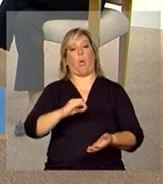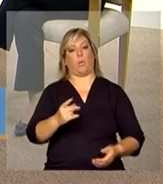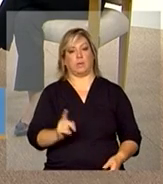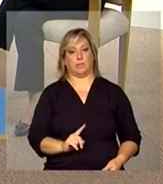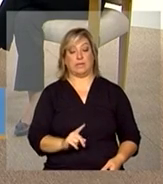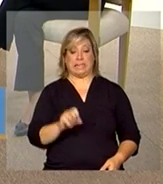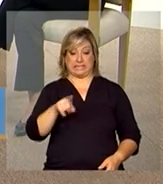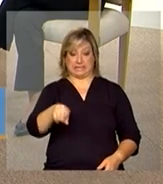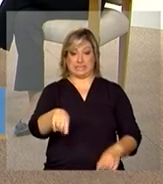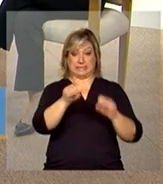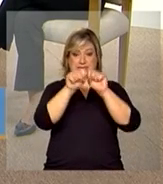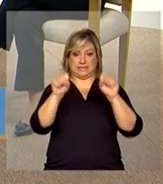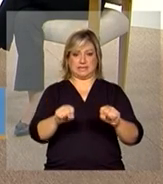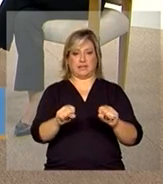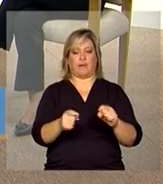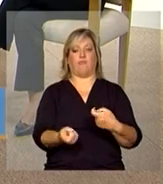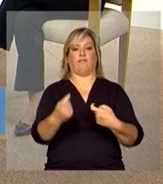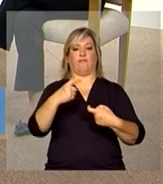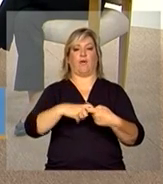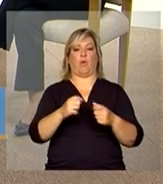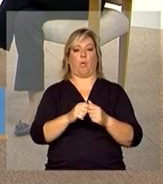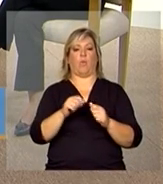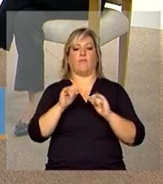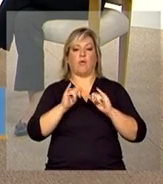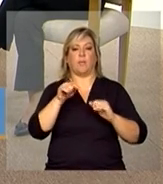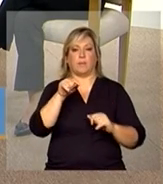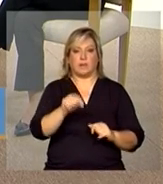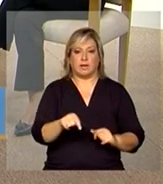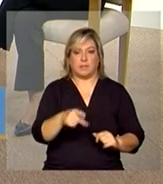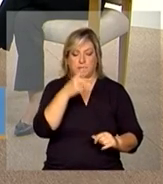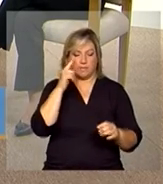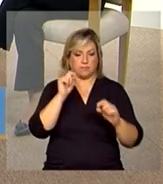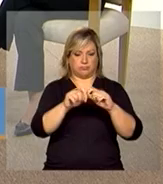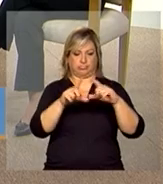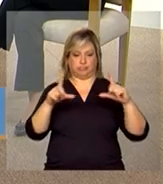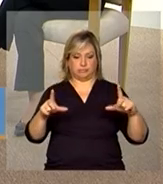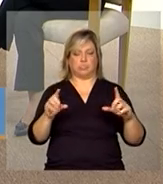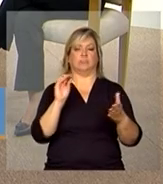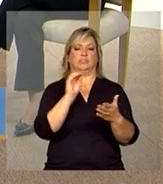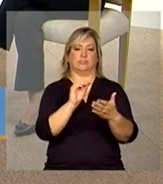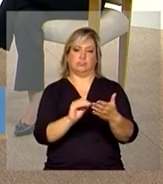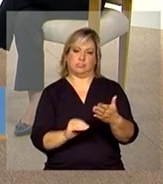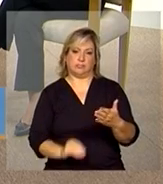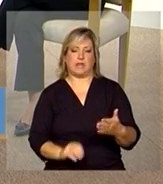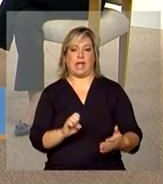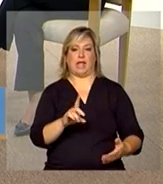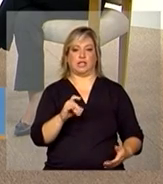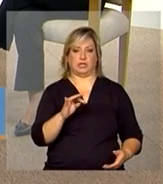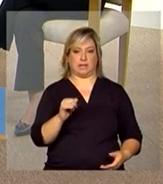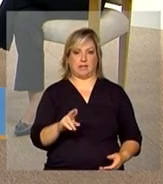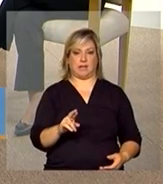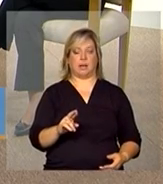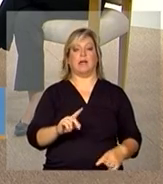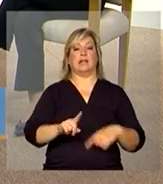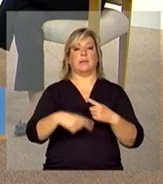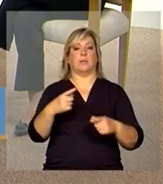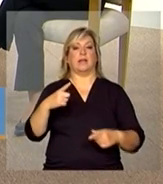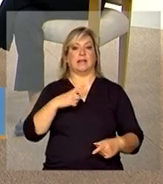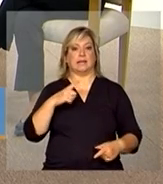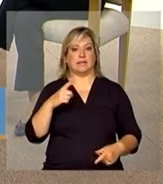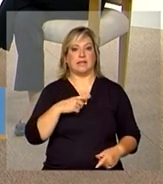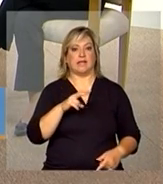dados de quem ele está pesquisando ele vai em editar o cadastro e a aparece um botão chamado vincular barra delegar